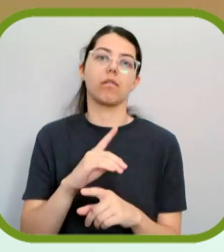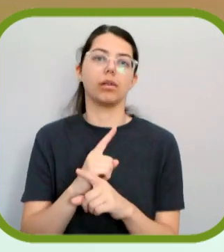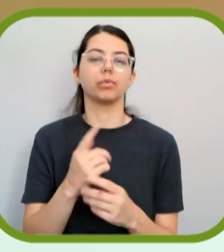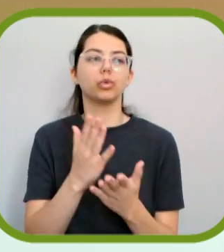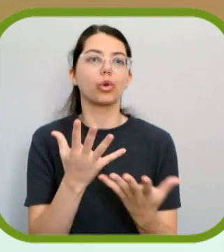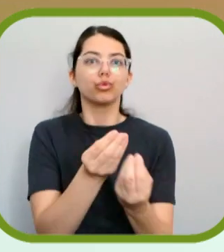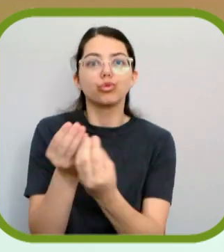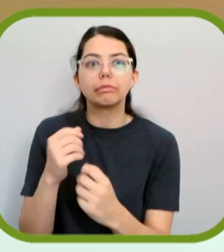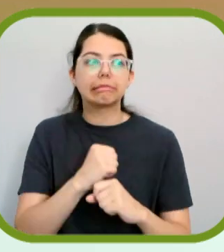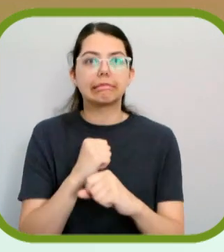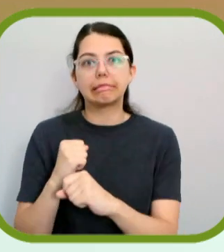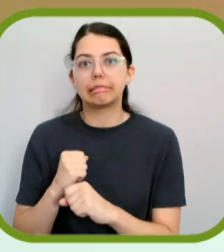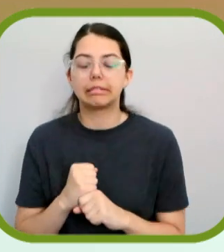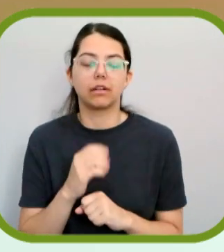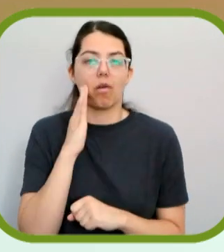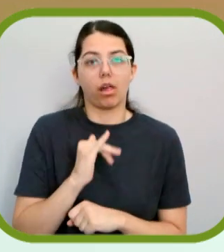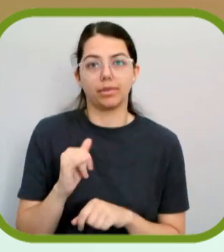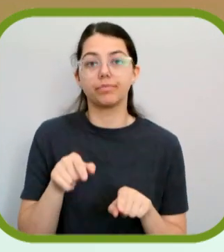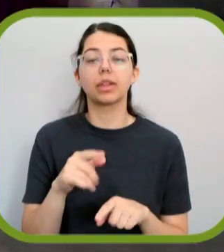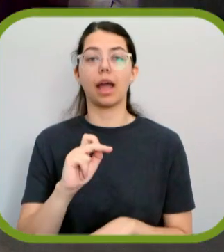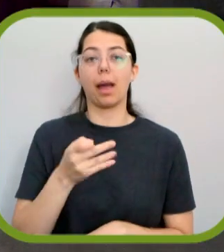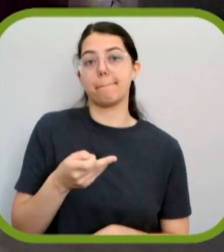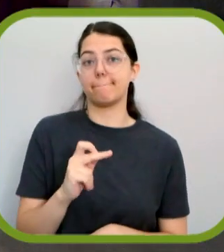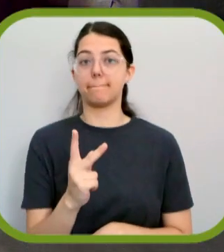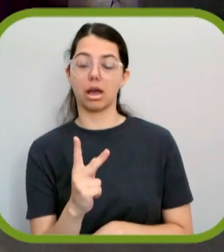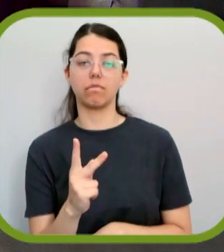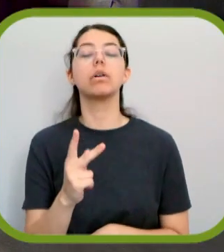todos nós que estão nesta esfera tentam trabalhar junto das escolas.